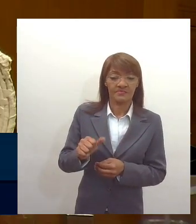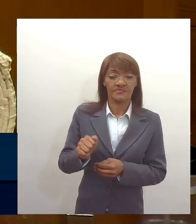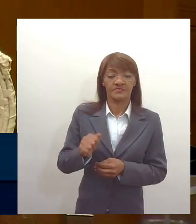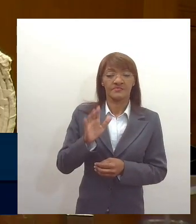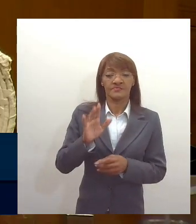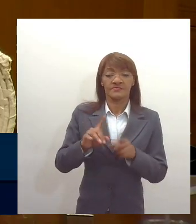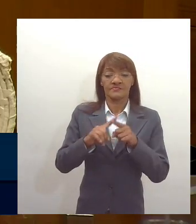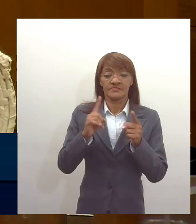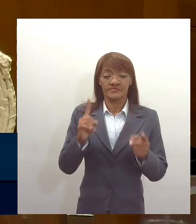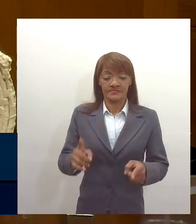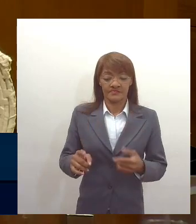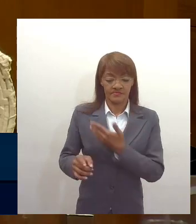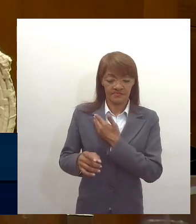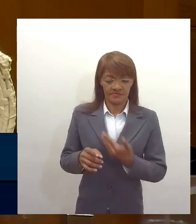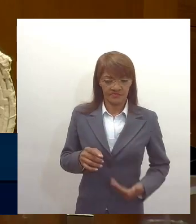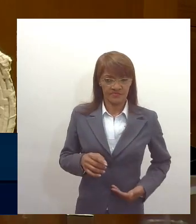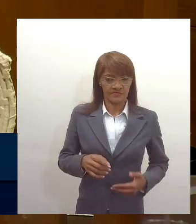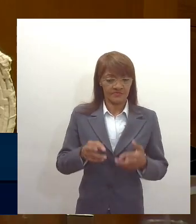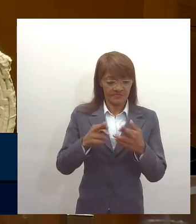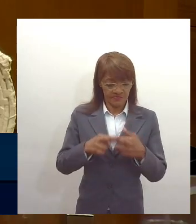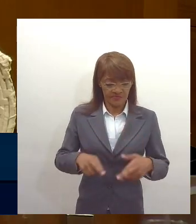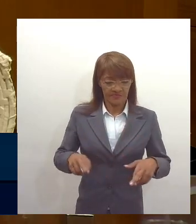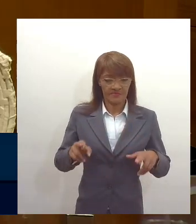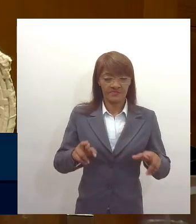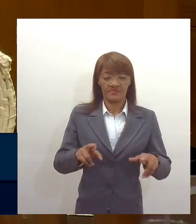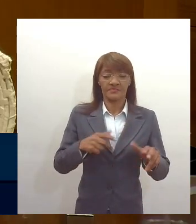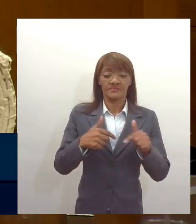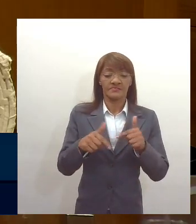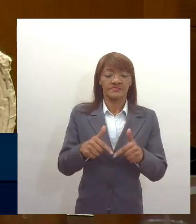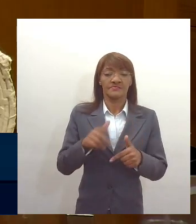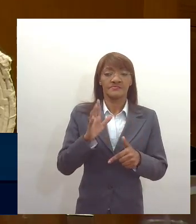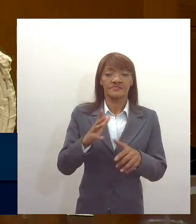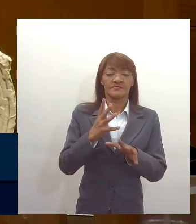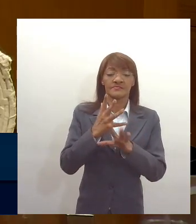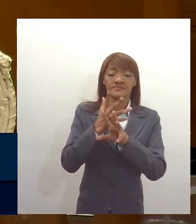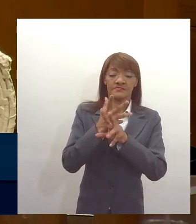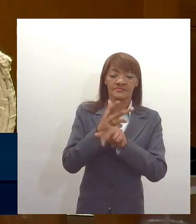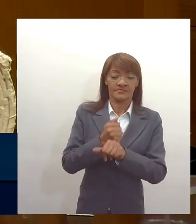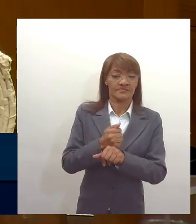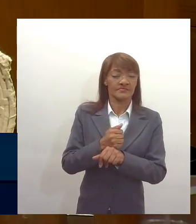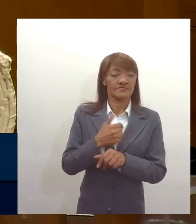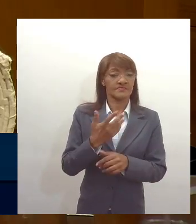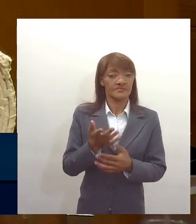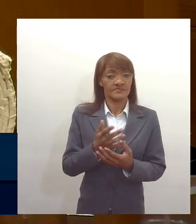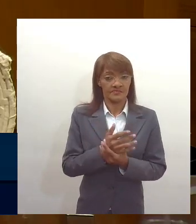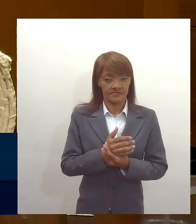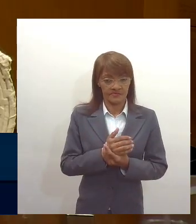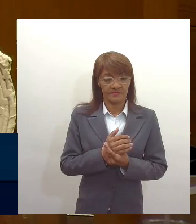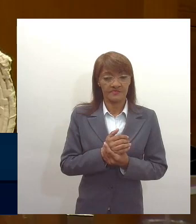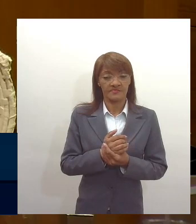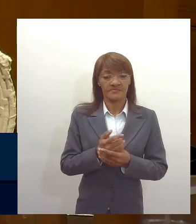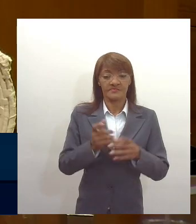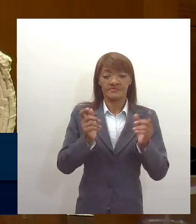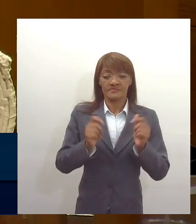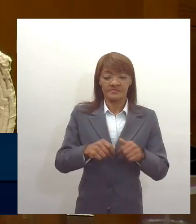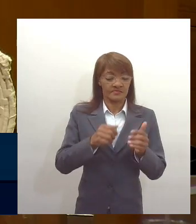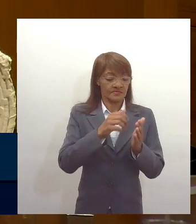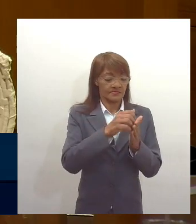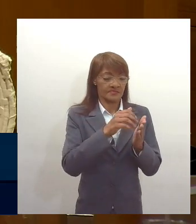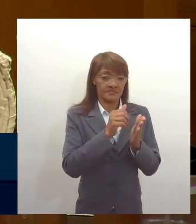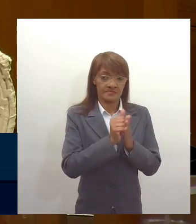equipe multidisciplinar para fazer, né, tanto o cadastro, a avaliação dessas pessoas